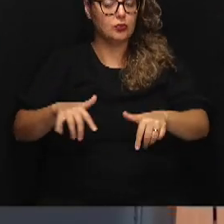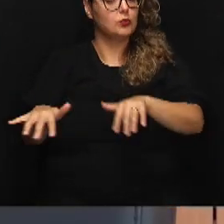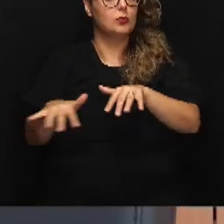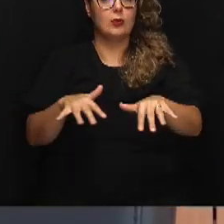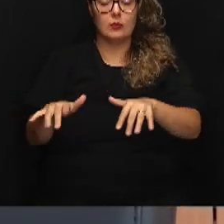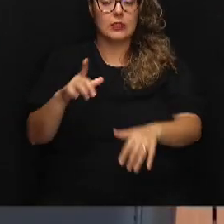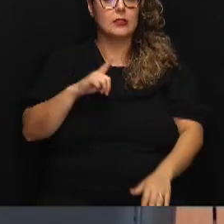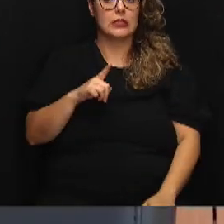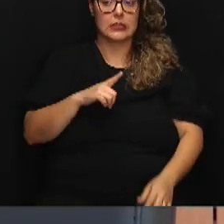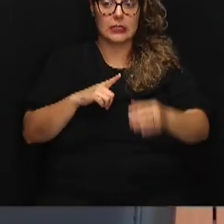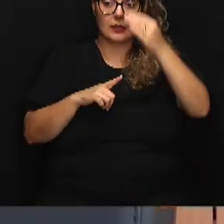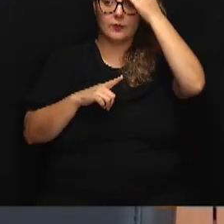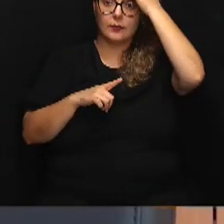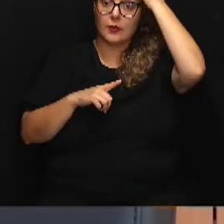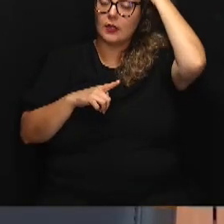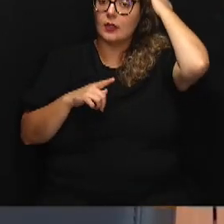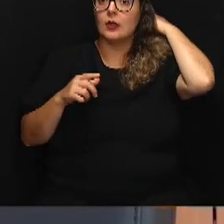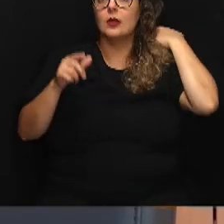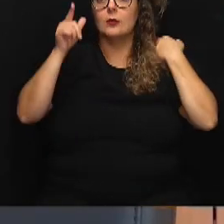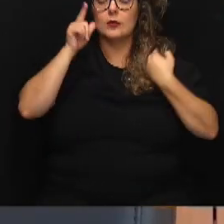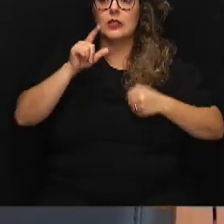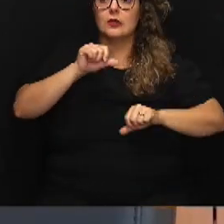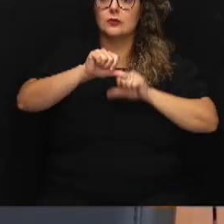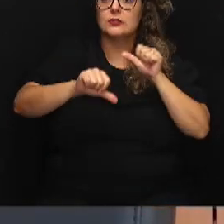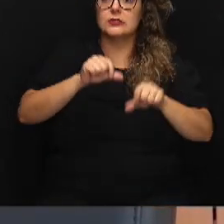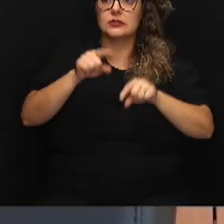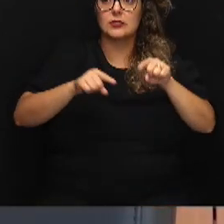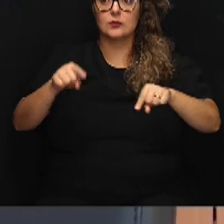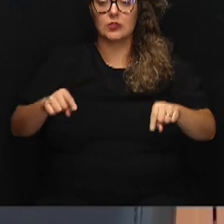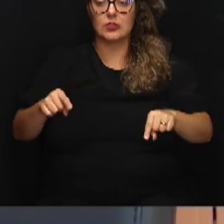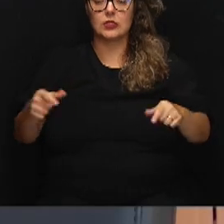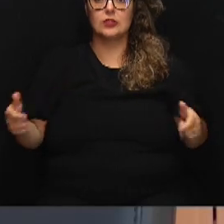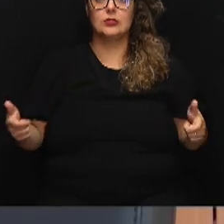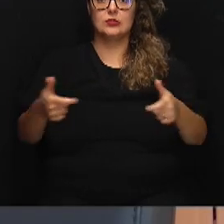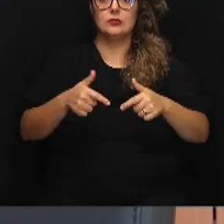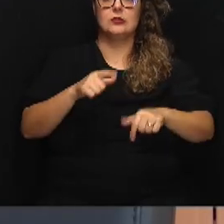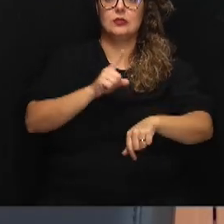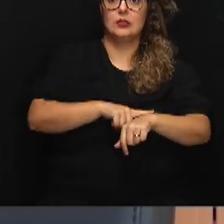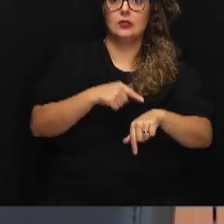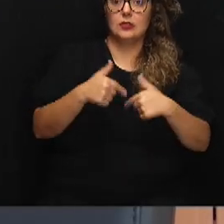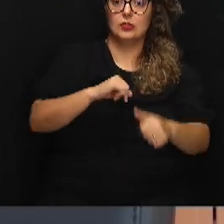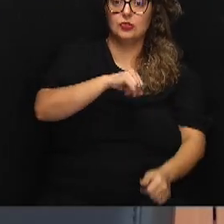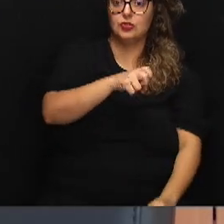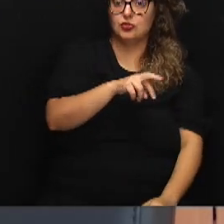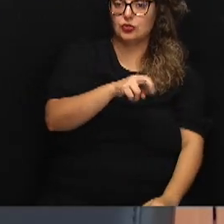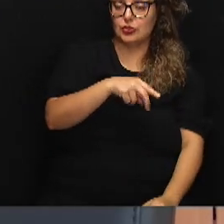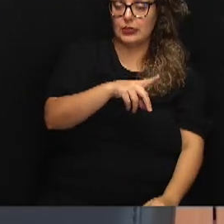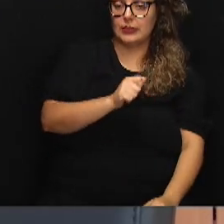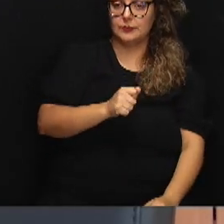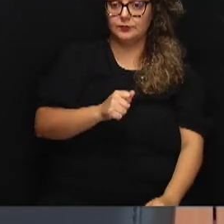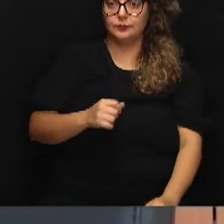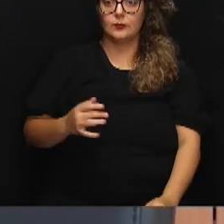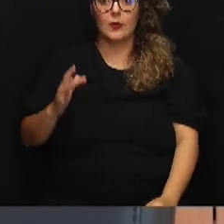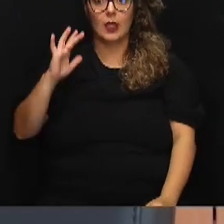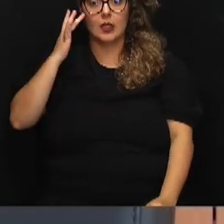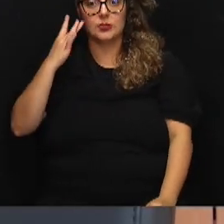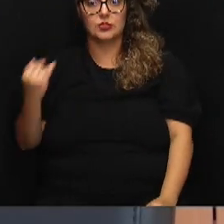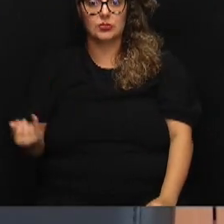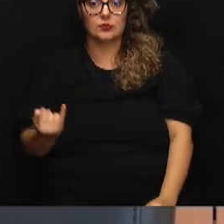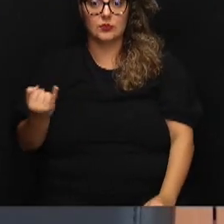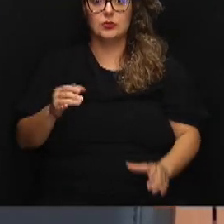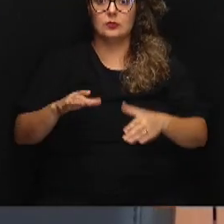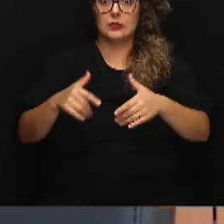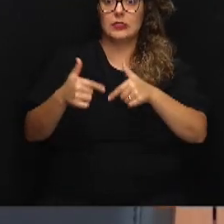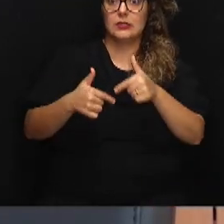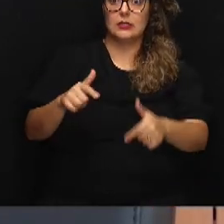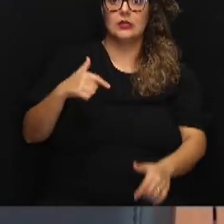mobilização, para conseguir alterações e redução na jornada de trabalho. Acho que uma coisa importante para a gente da classe